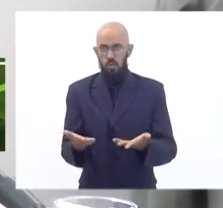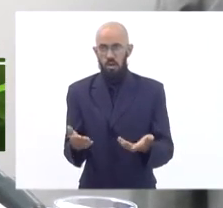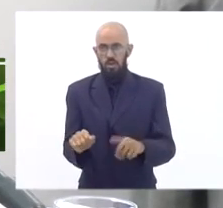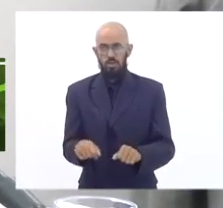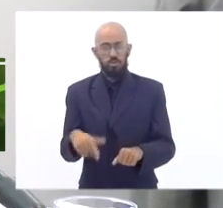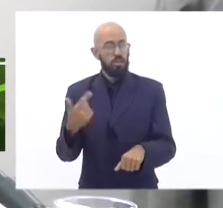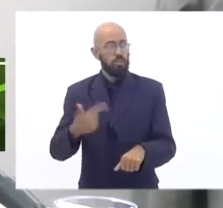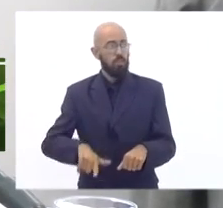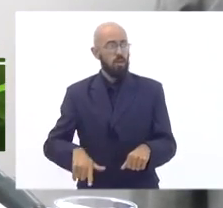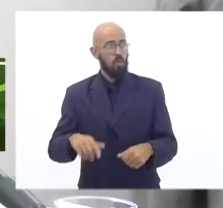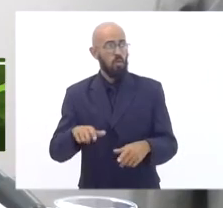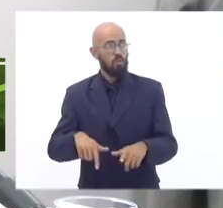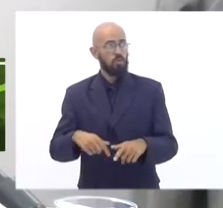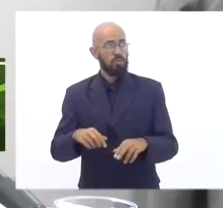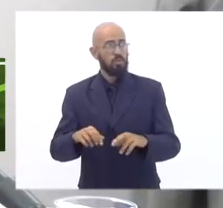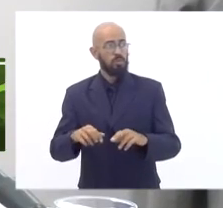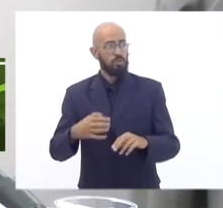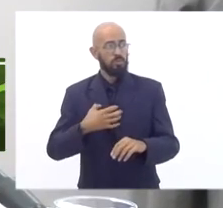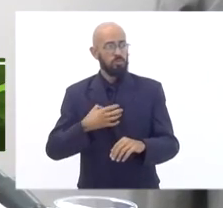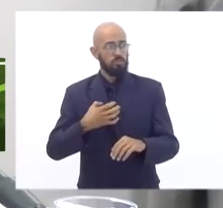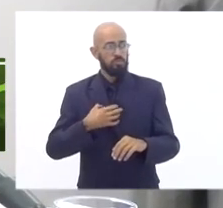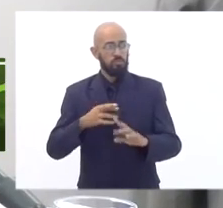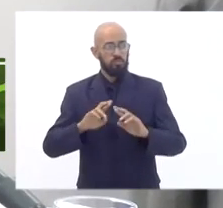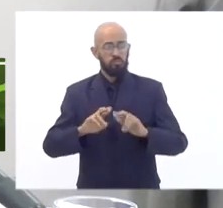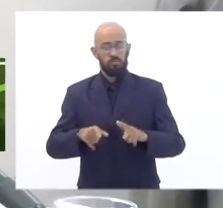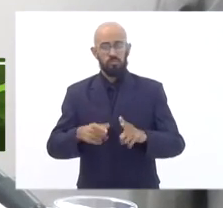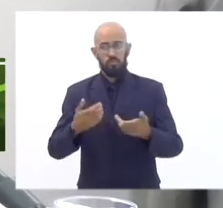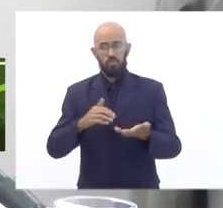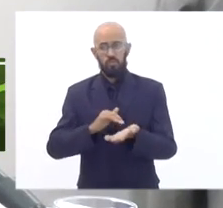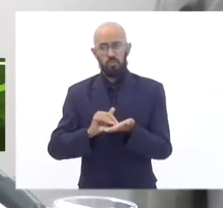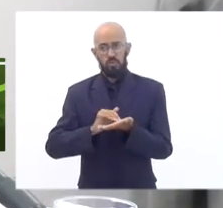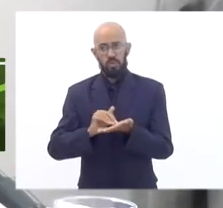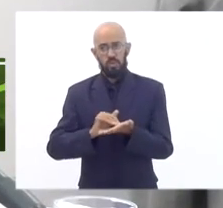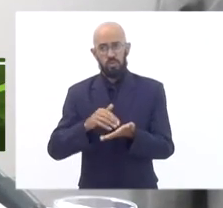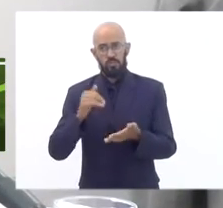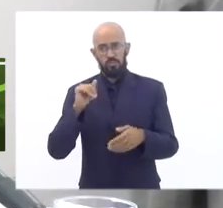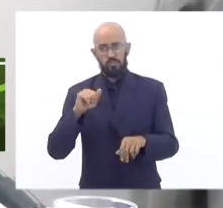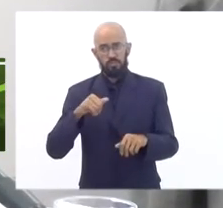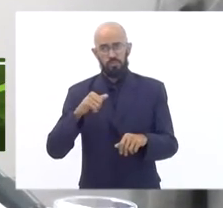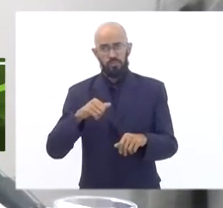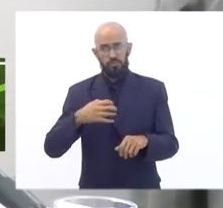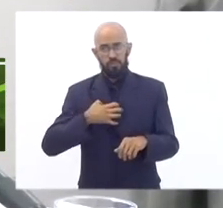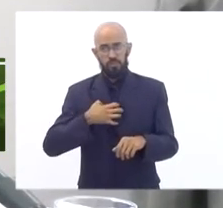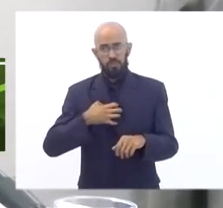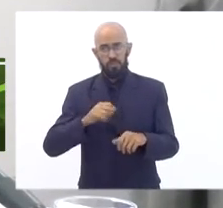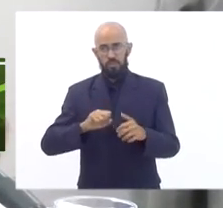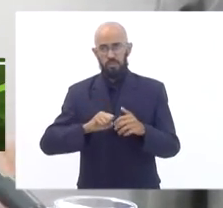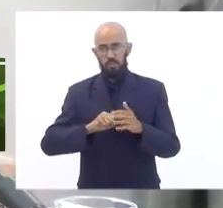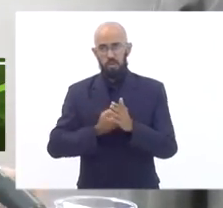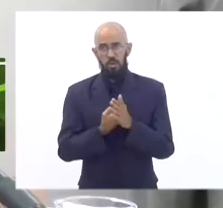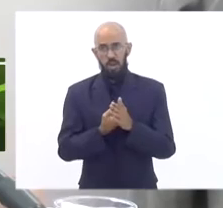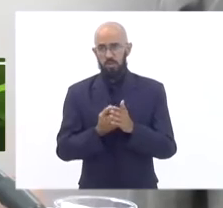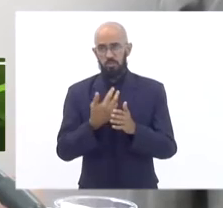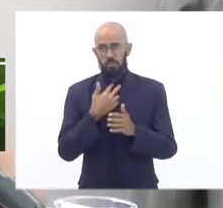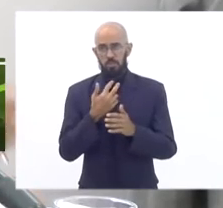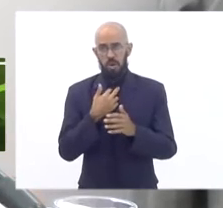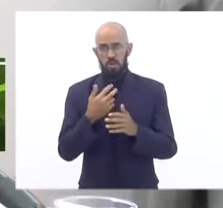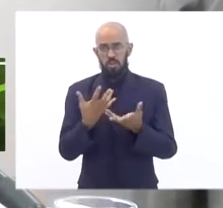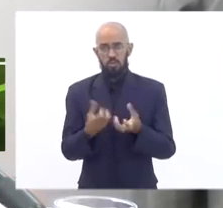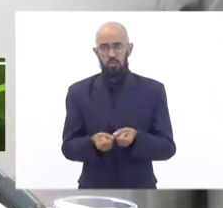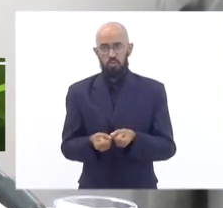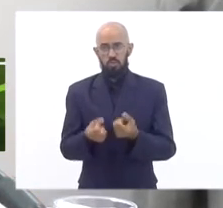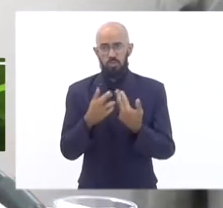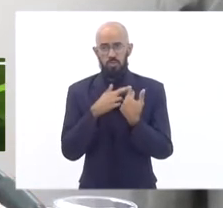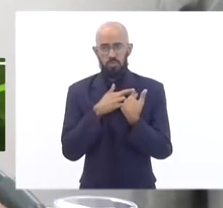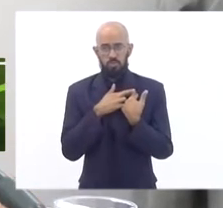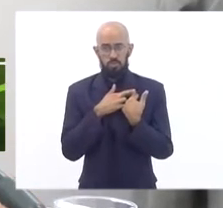outra situação diferente, é claro, em que o secretário se considere impedido, ou o governador o considere impedido de cumprir esse papel específico dessas tratativas.